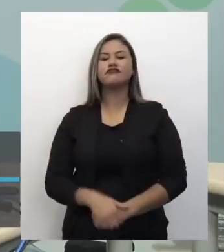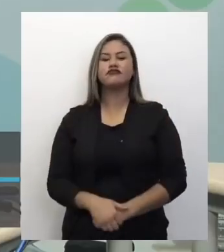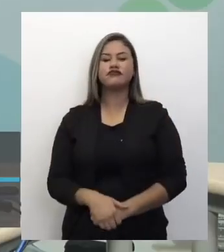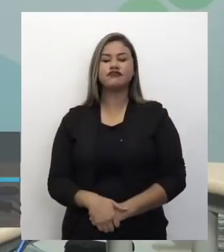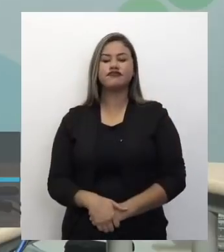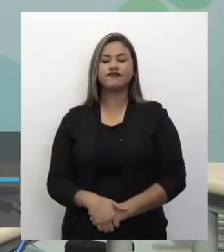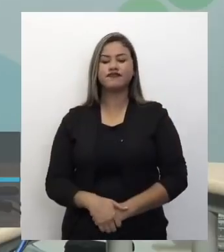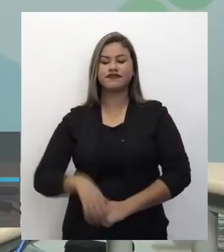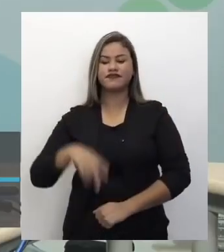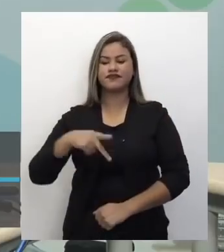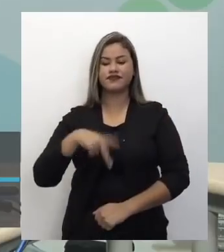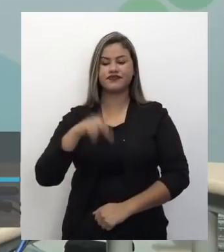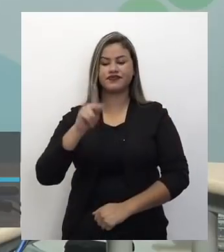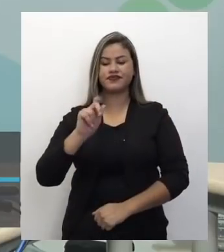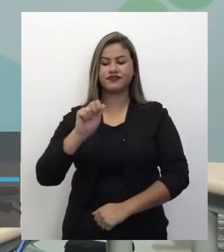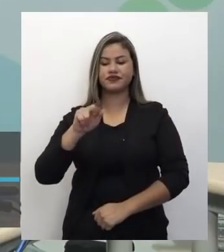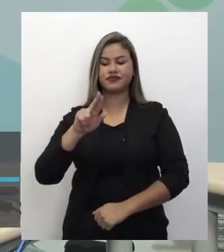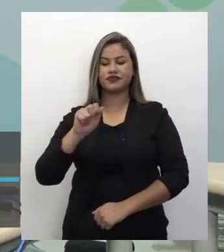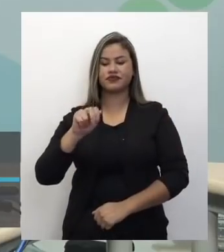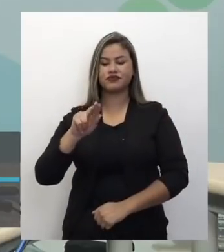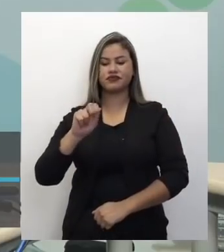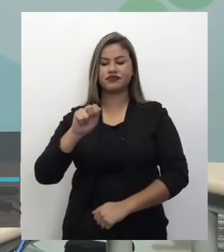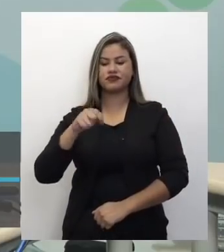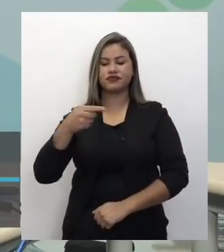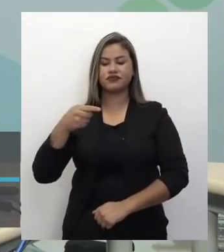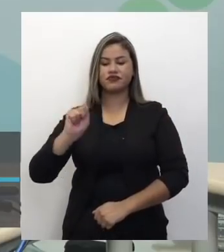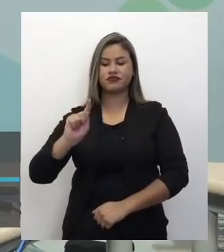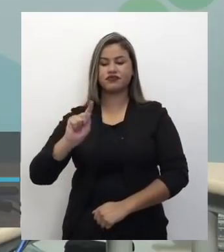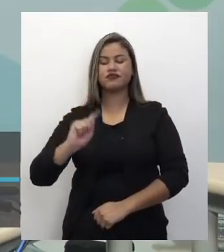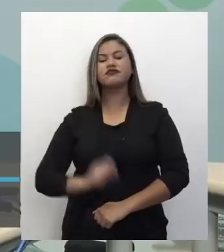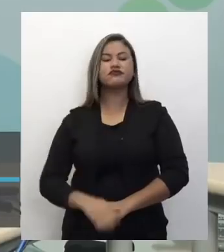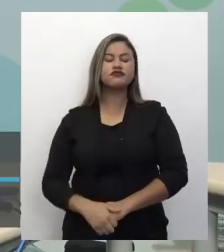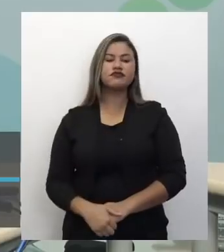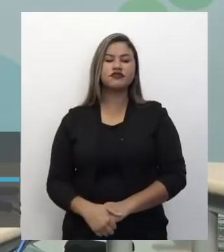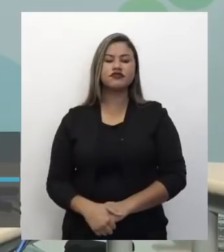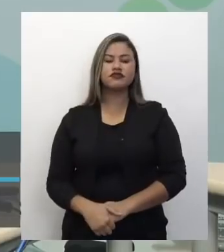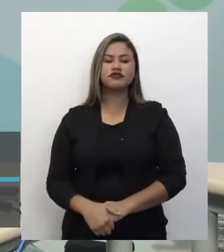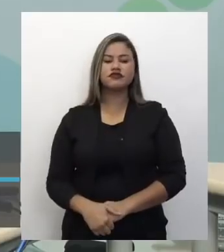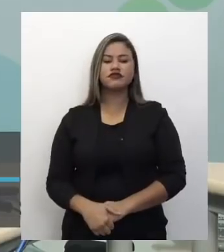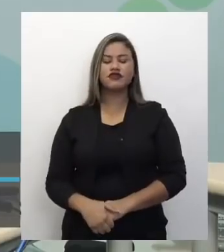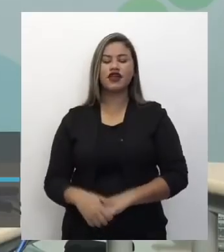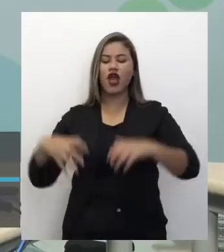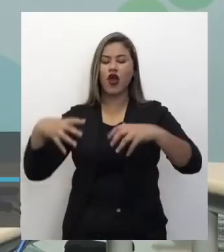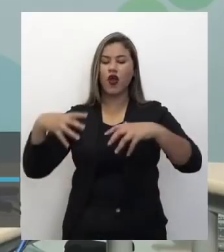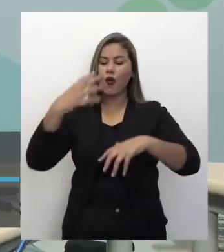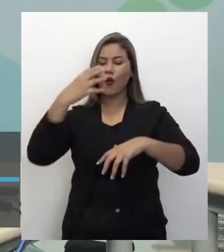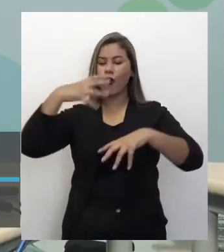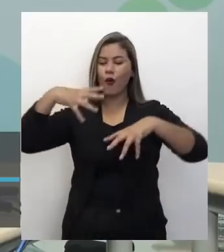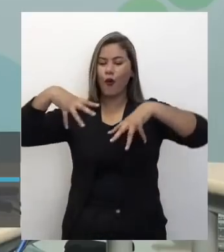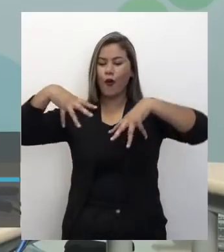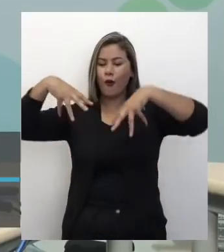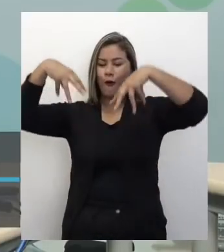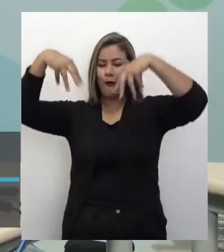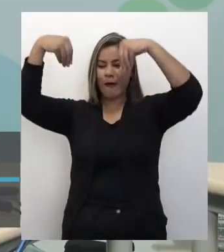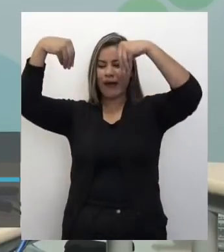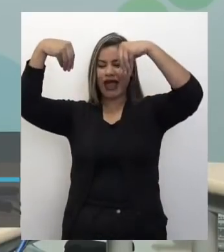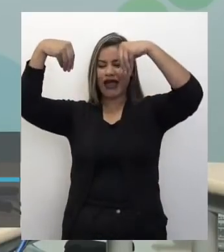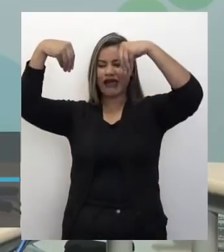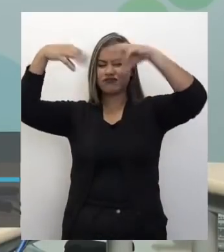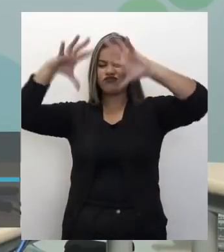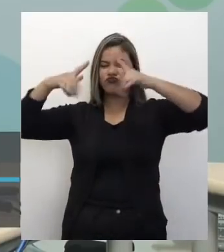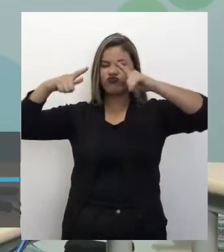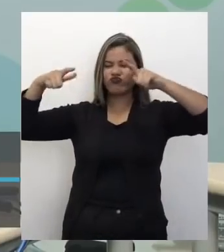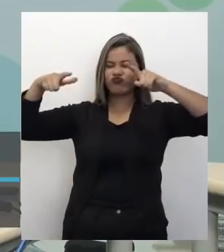O Cauã citou assim, achei uma gracinha, Cauã, a sua colocação aqui. Uma barraca gigante que dentro tem muitas coisas